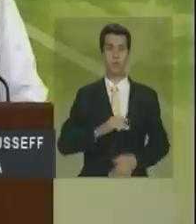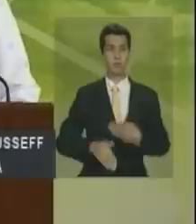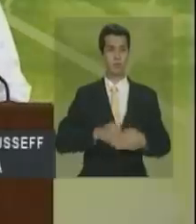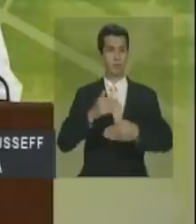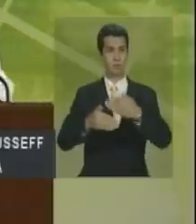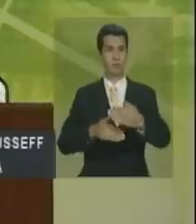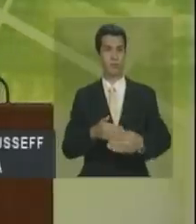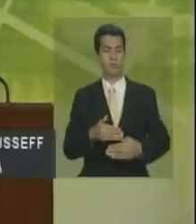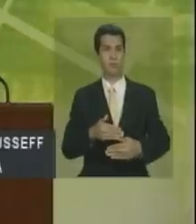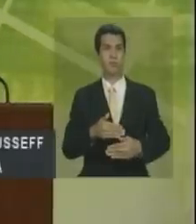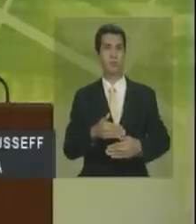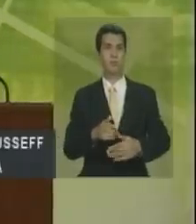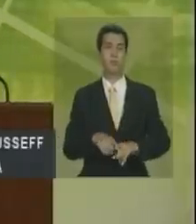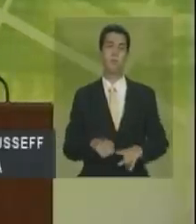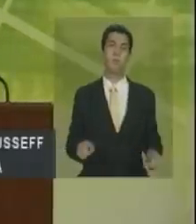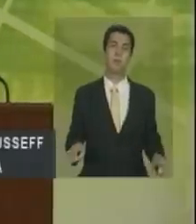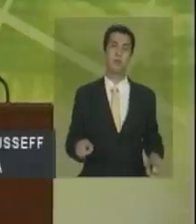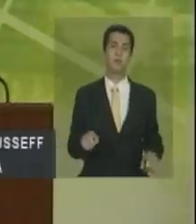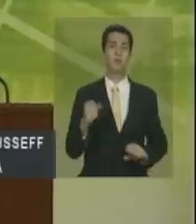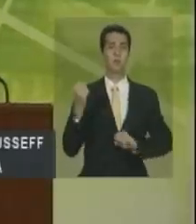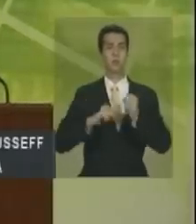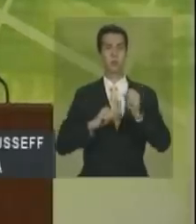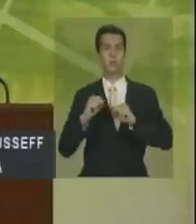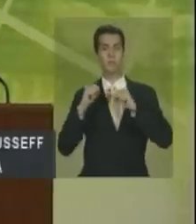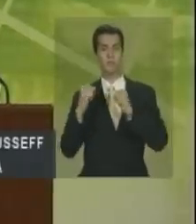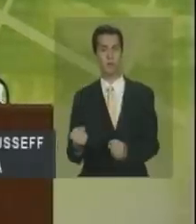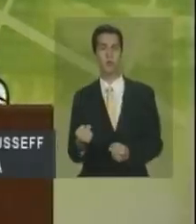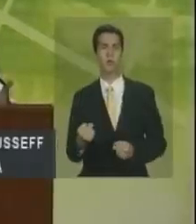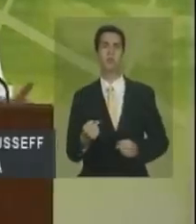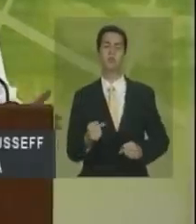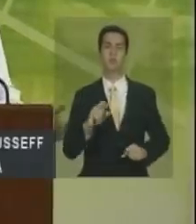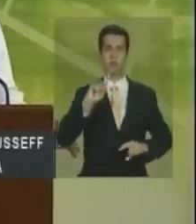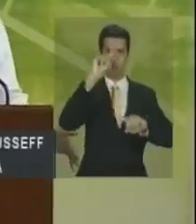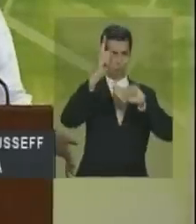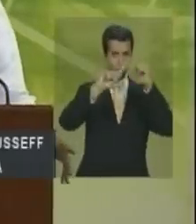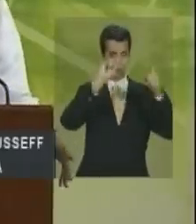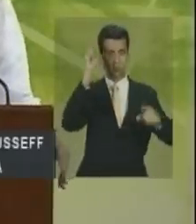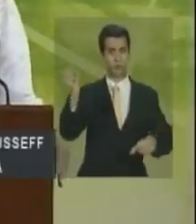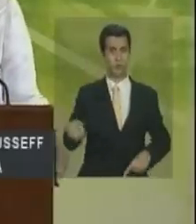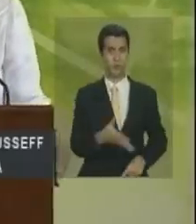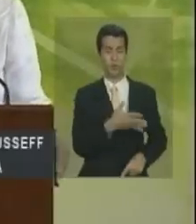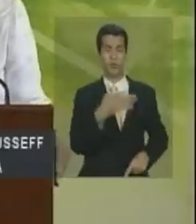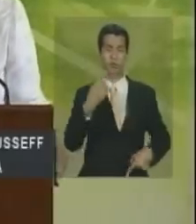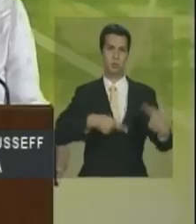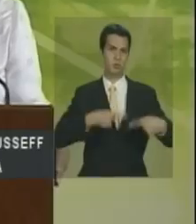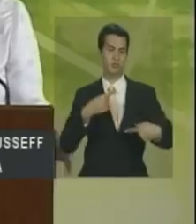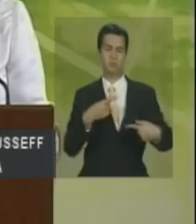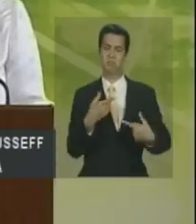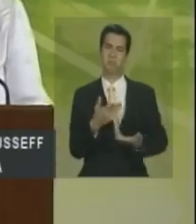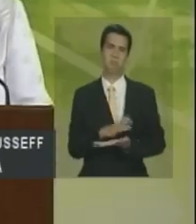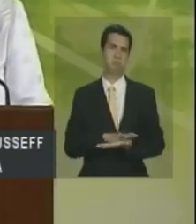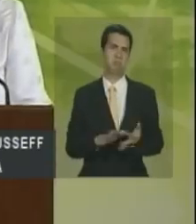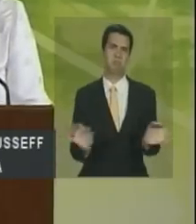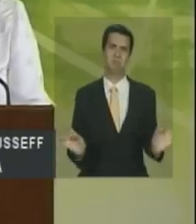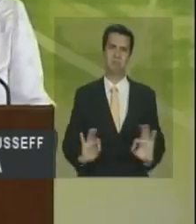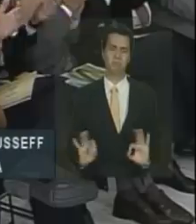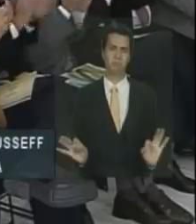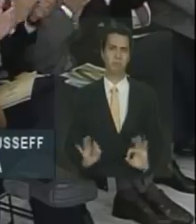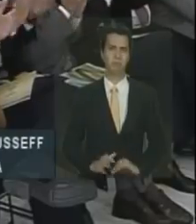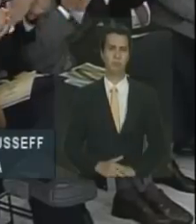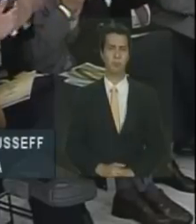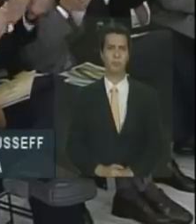desenvolvimento sem uma indústria forte, inovadora e competitiva. Não concebemos.